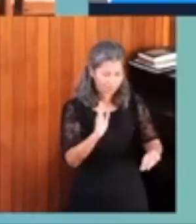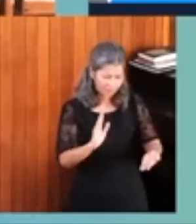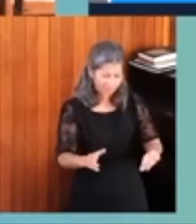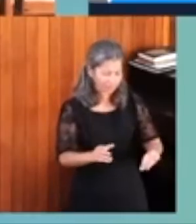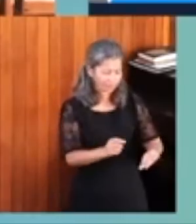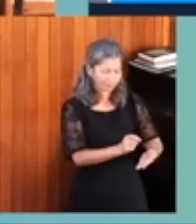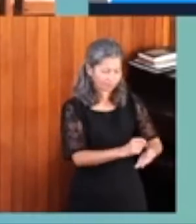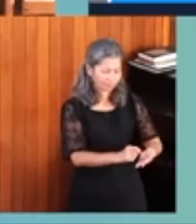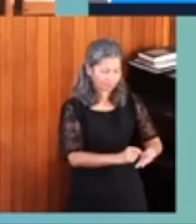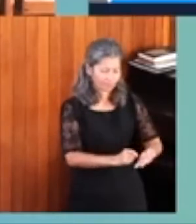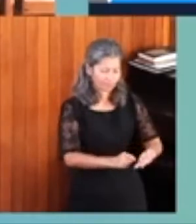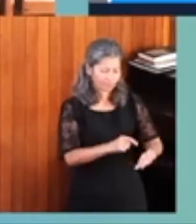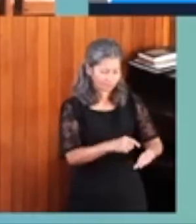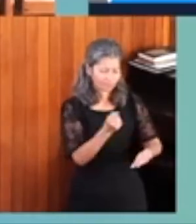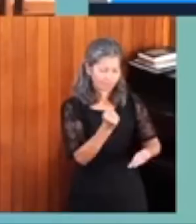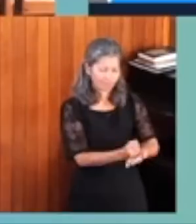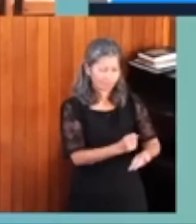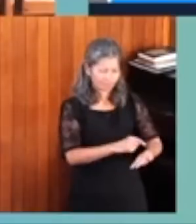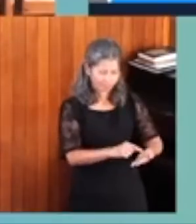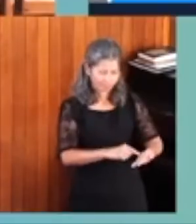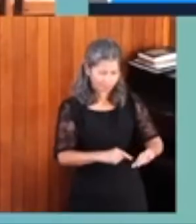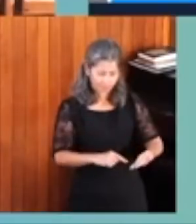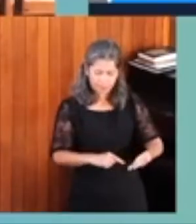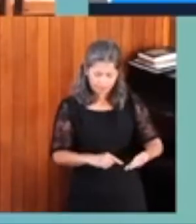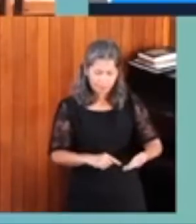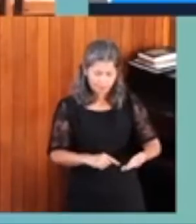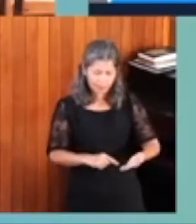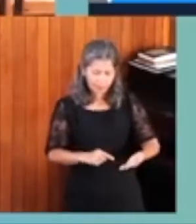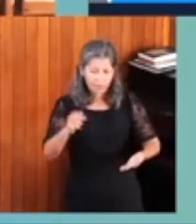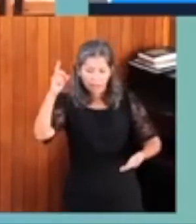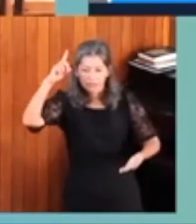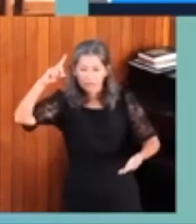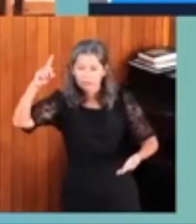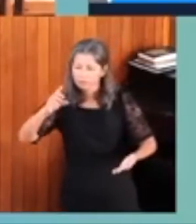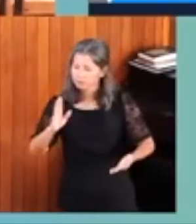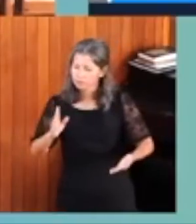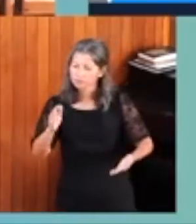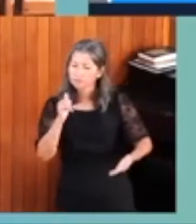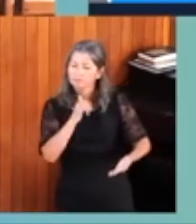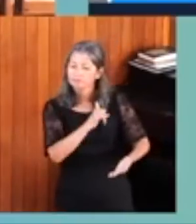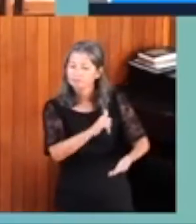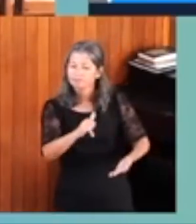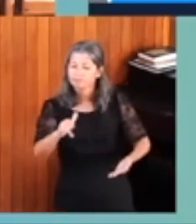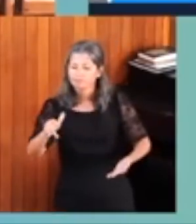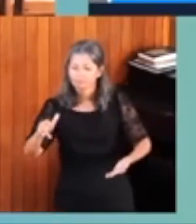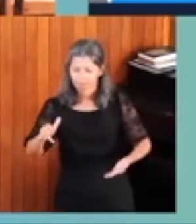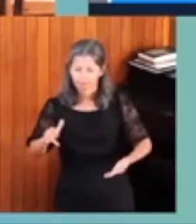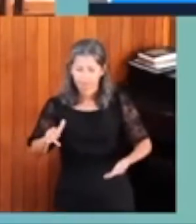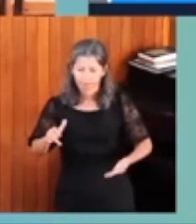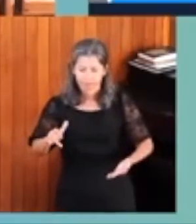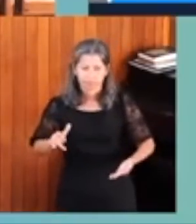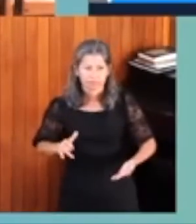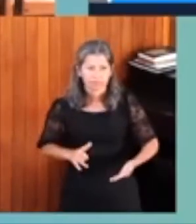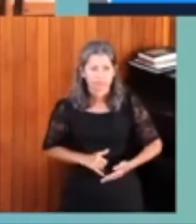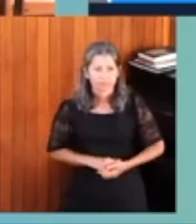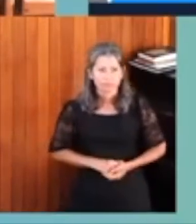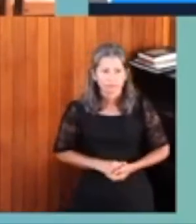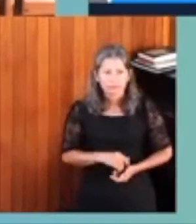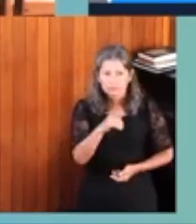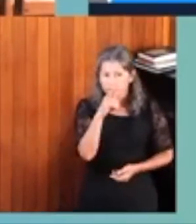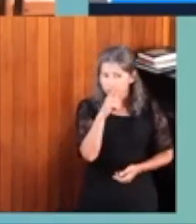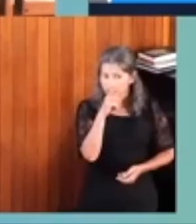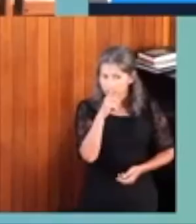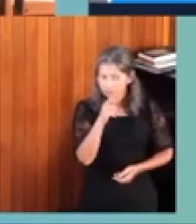do grande terremoto de Lisboa, que foi tão forte que atingiu, né, as ondas sísmicas atingiram a África,